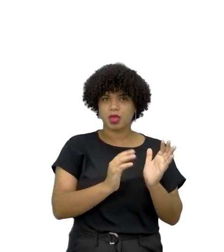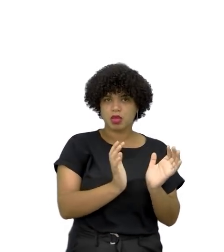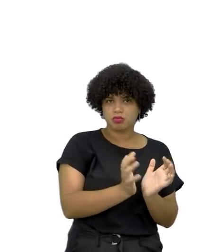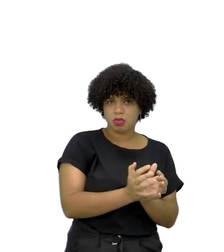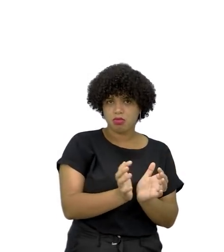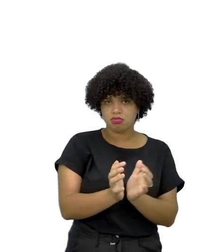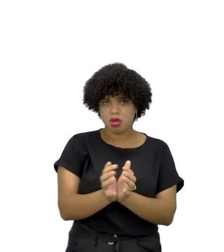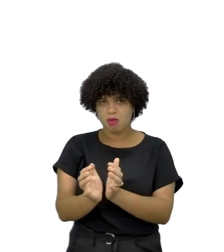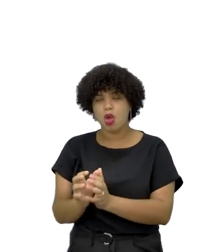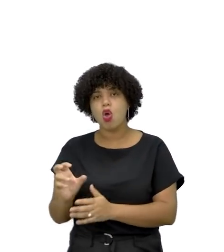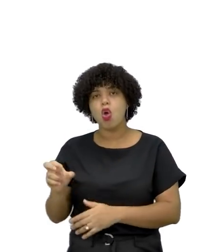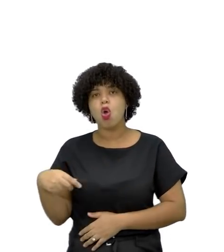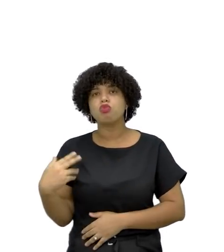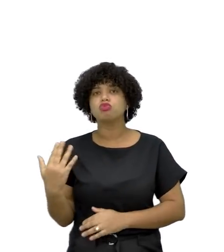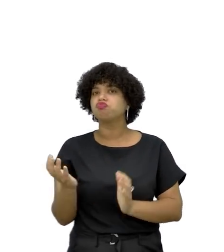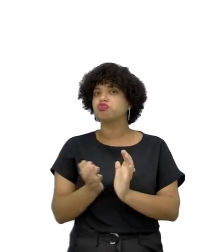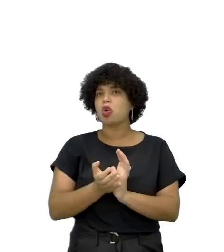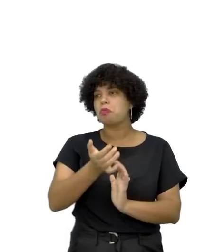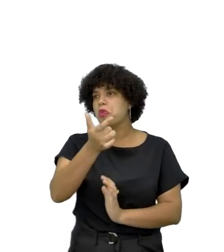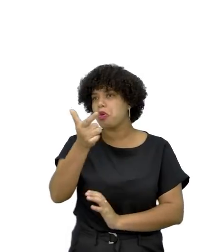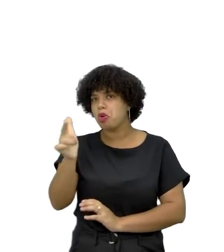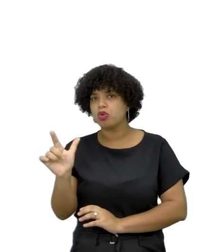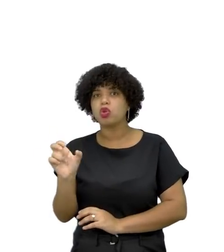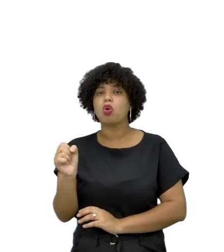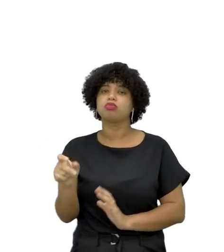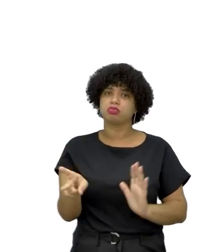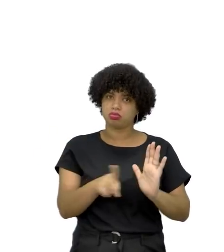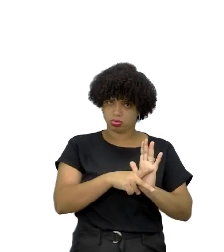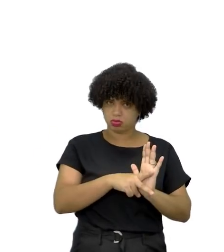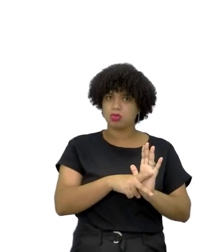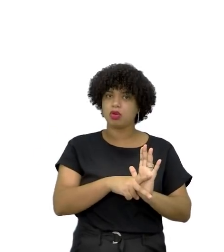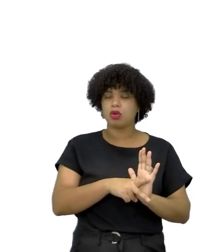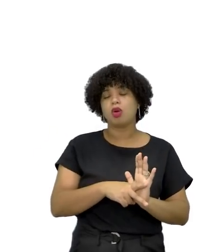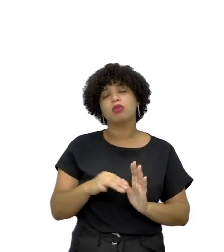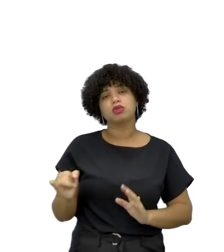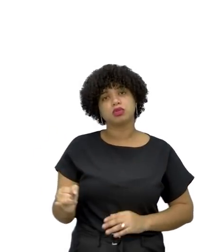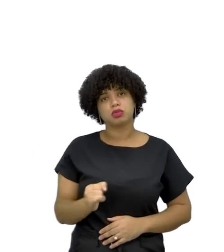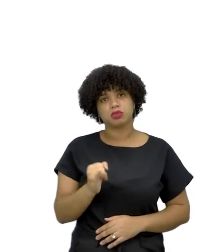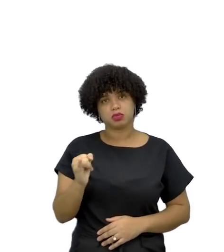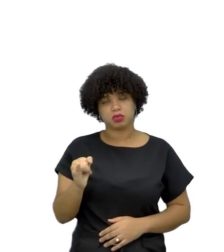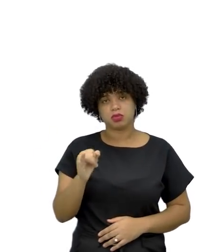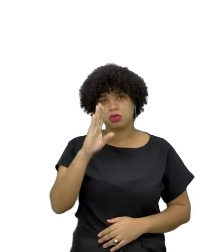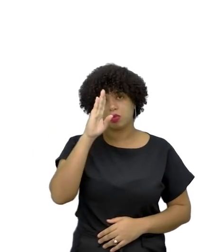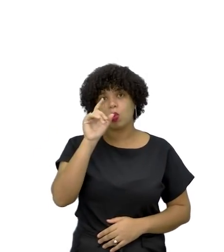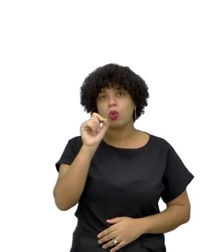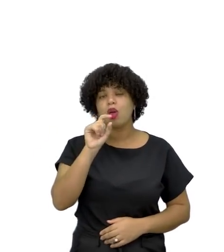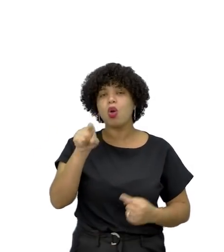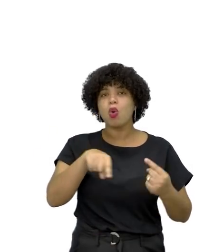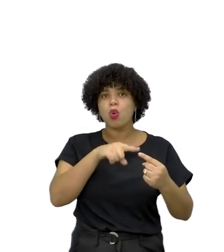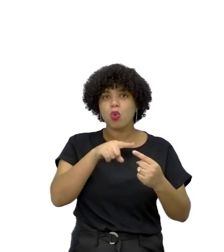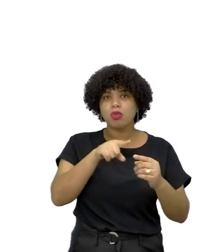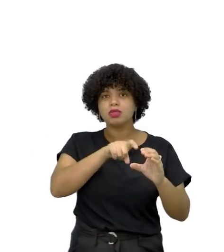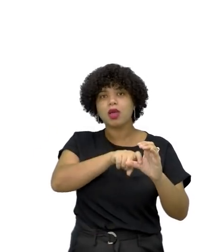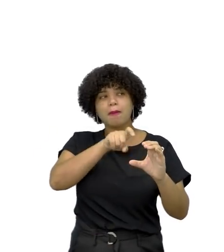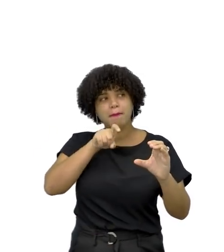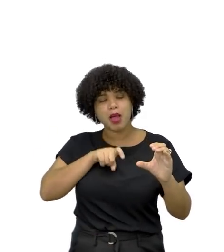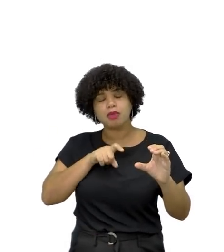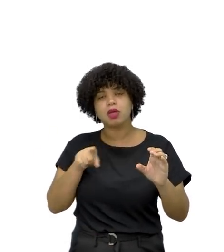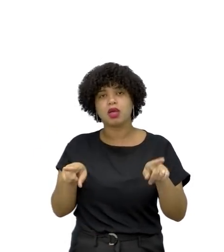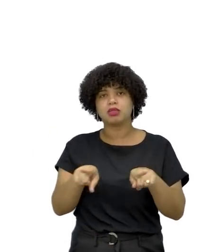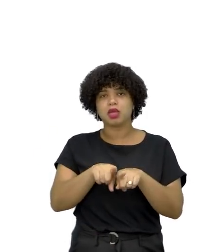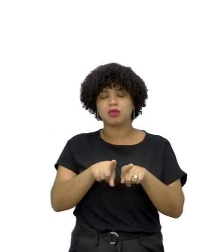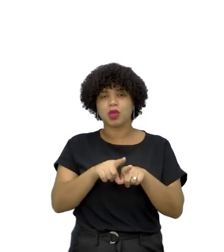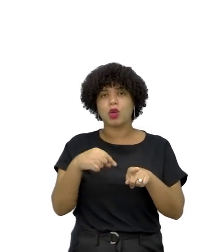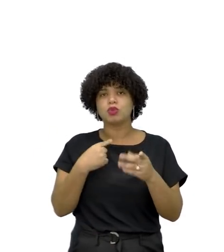turmas diferentes, ou a mesma turma, a opção aí de autonomia de vocês, e também trouxemos aí